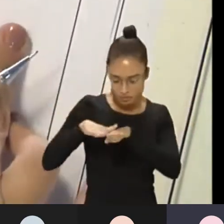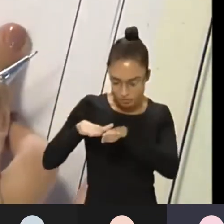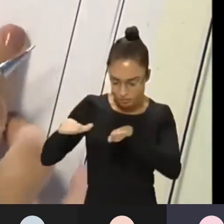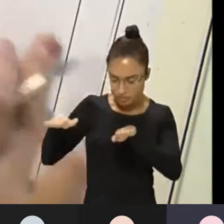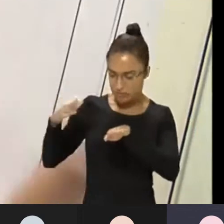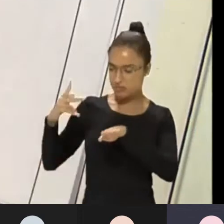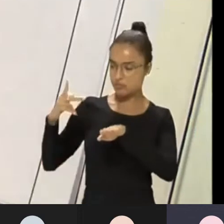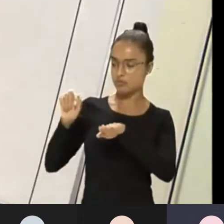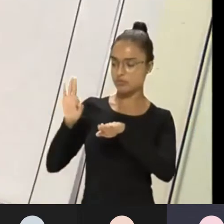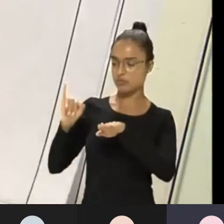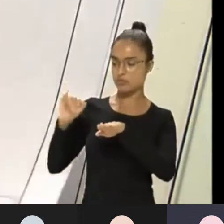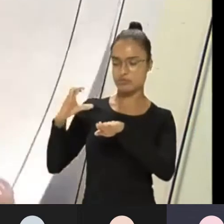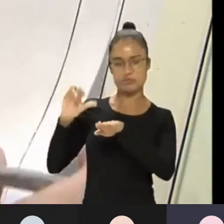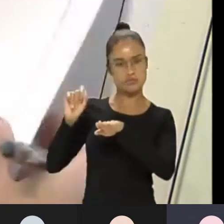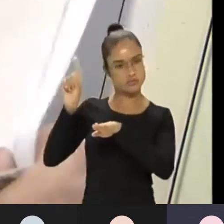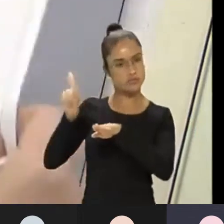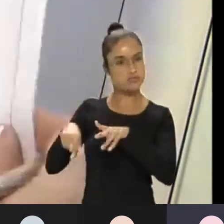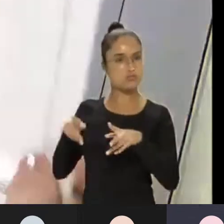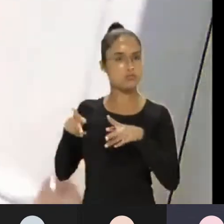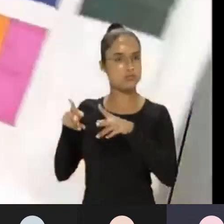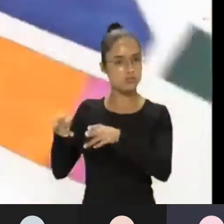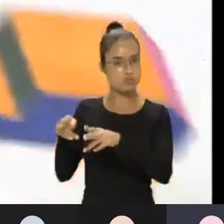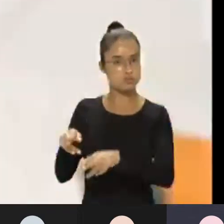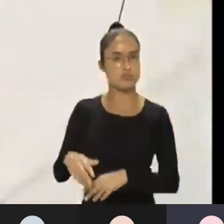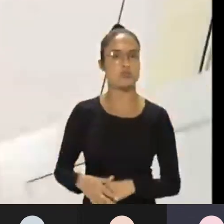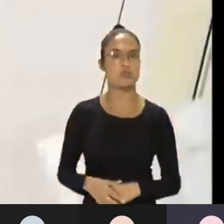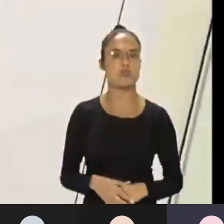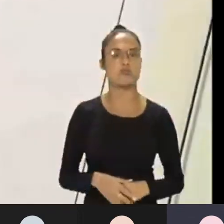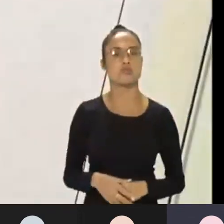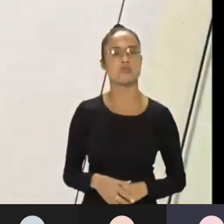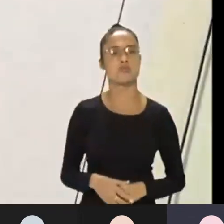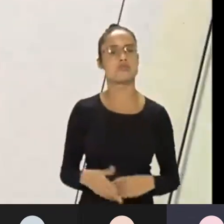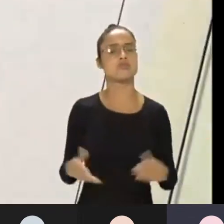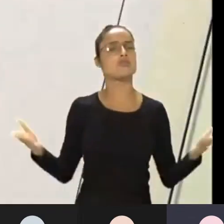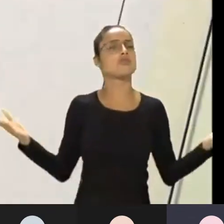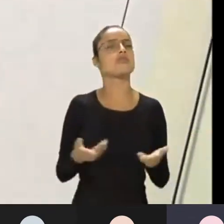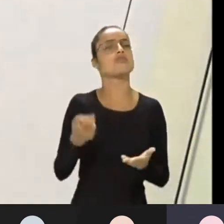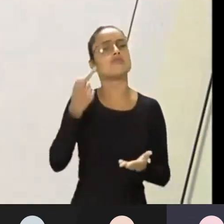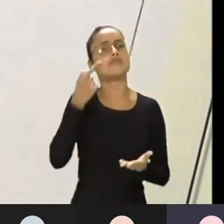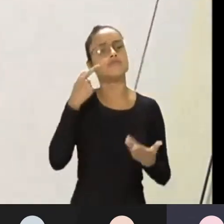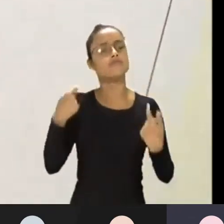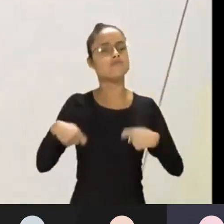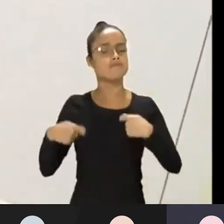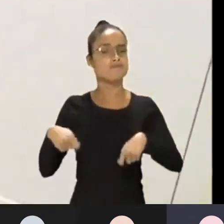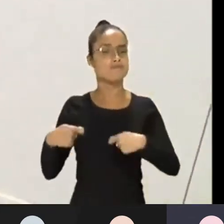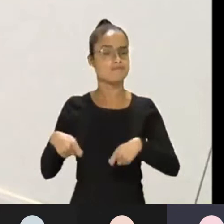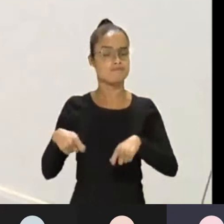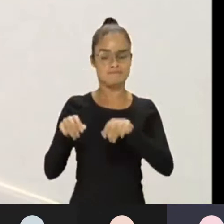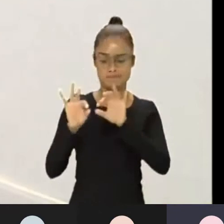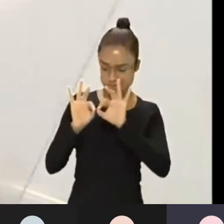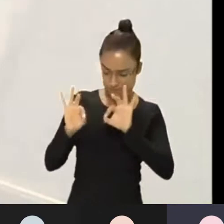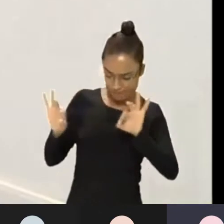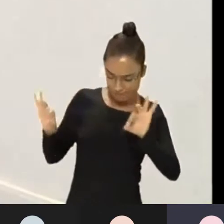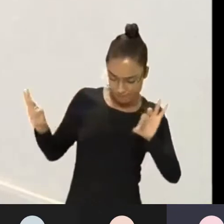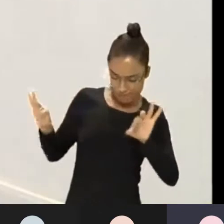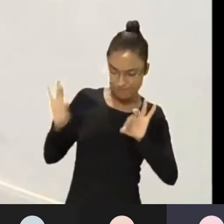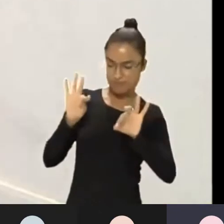que estar em correspondência. Bem, então, nós precisamos de uma linha